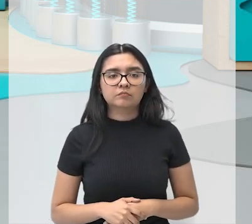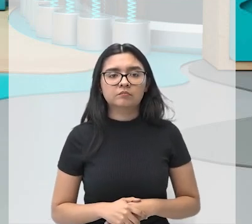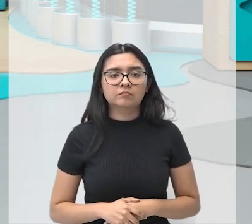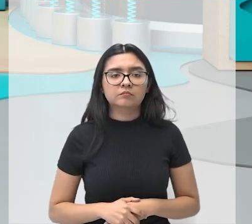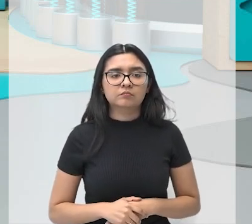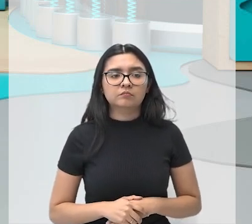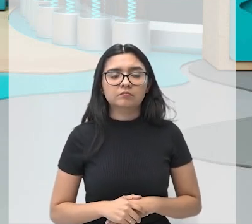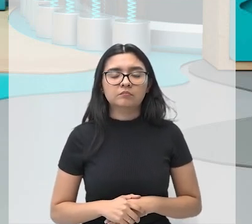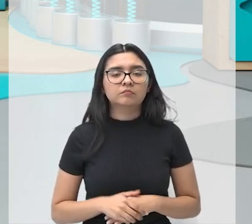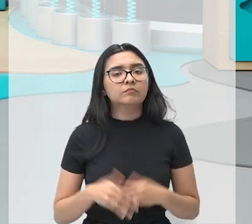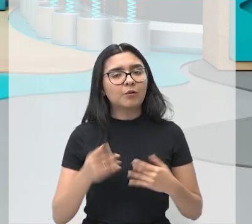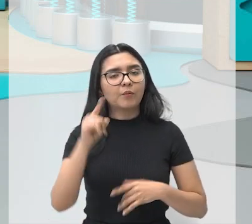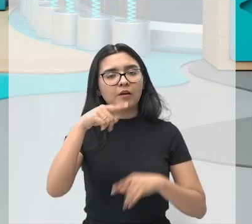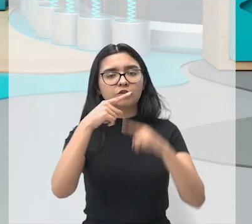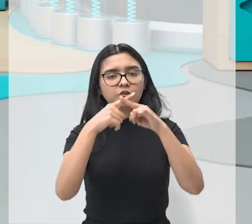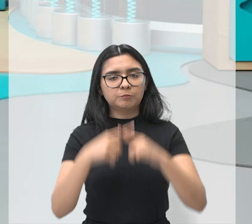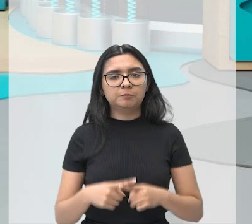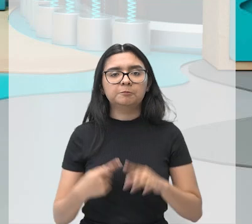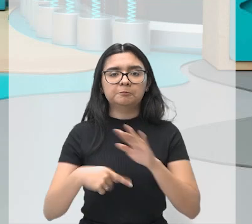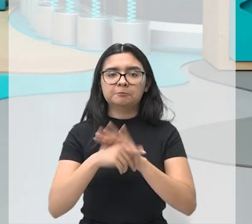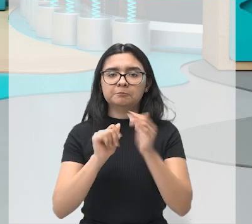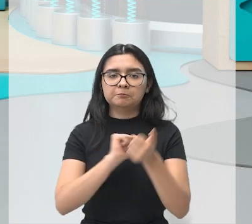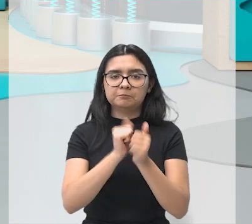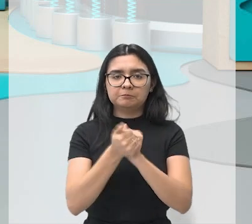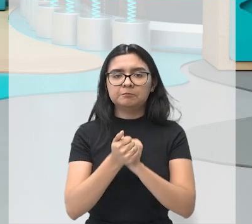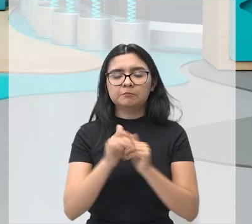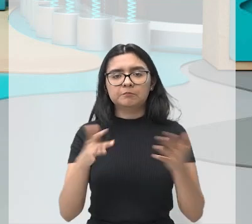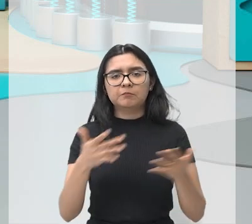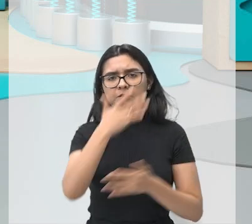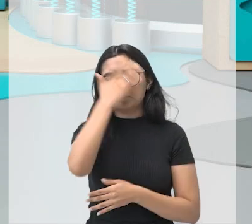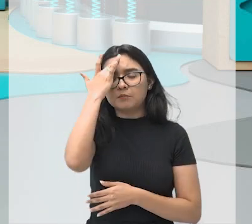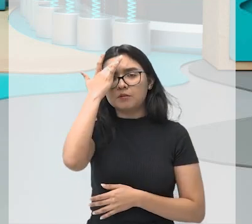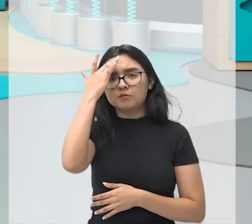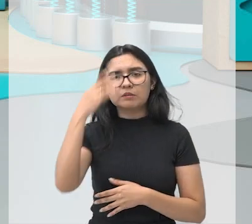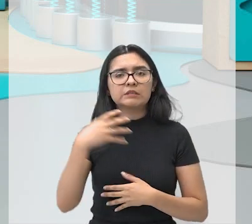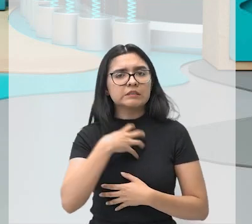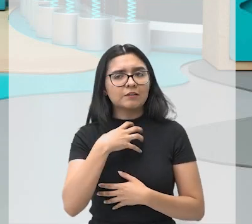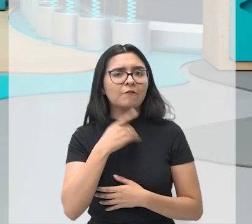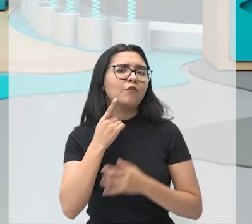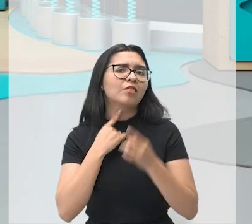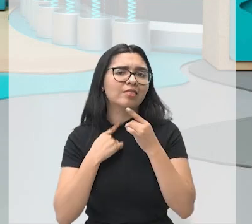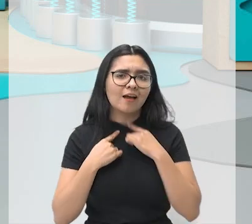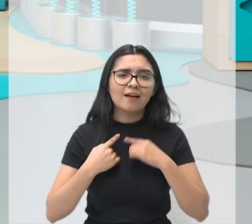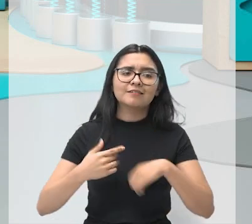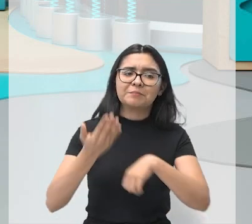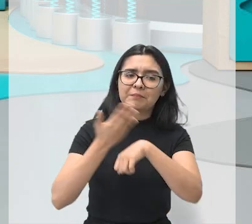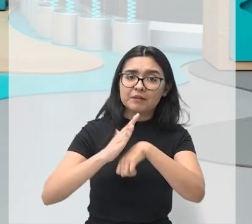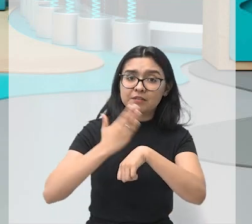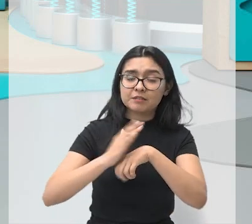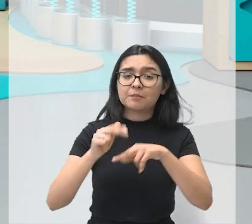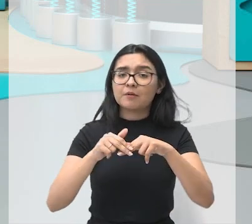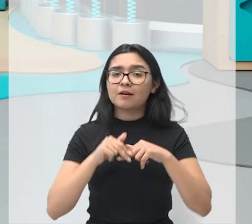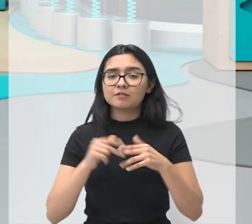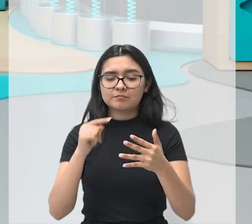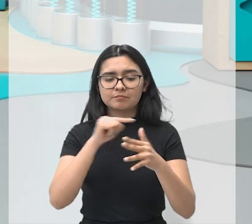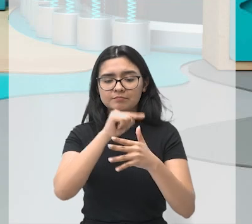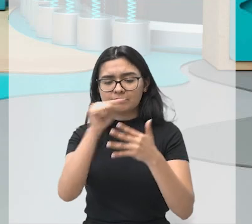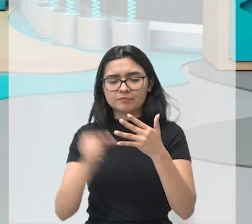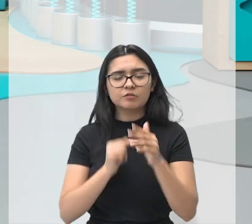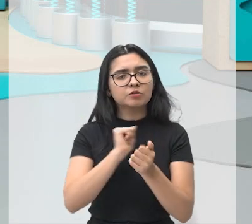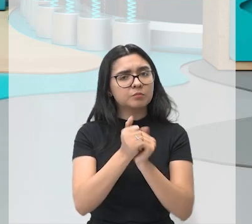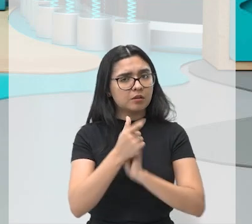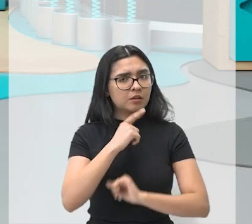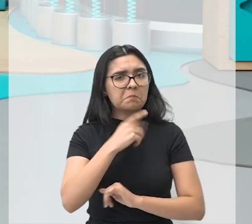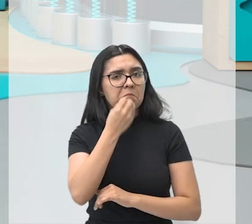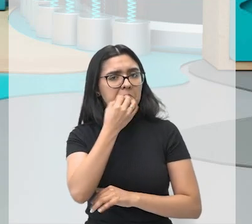aí verdadeiras disputas. As pessoas se sentem convidadas a praticar porque essas atividades trazem também